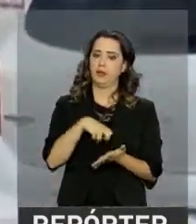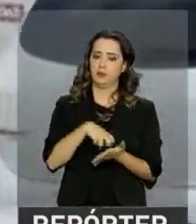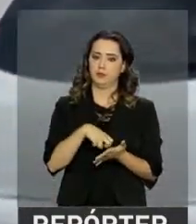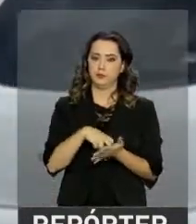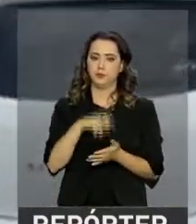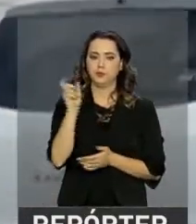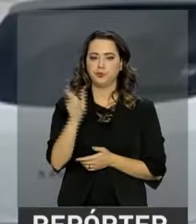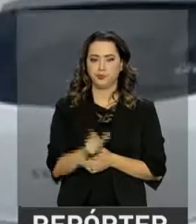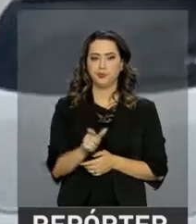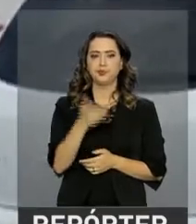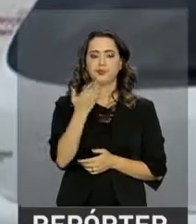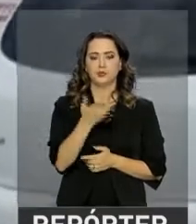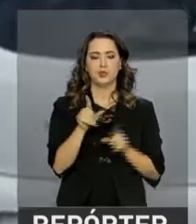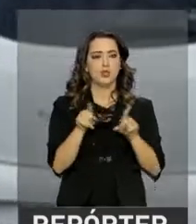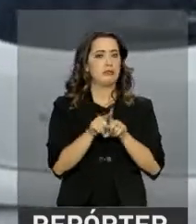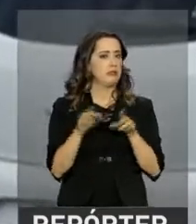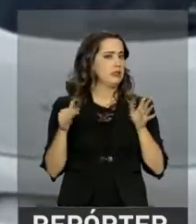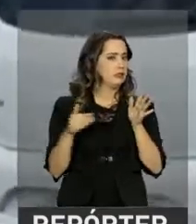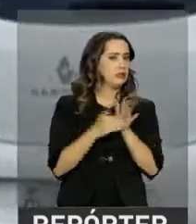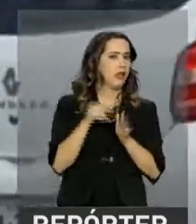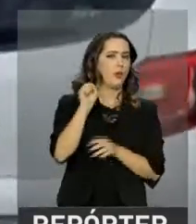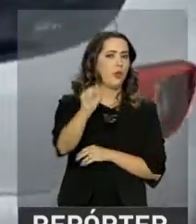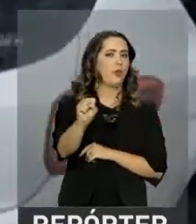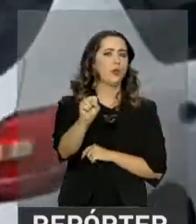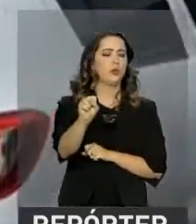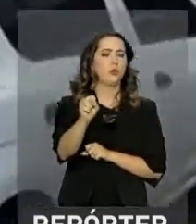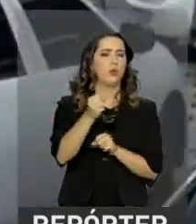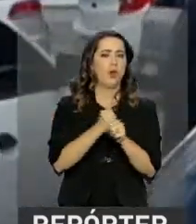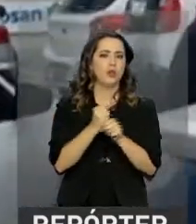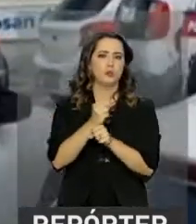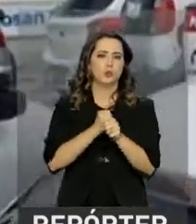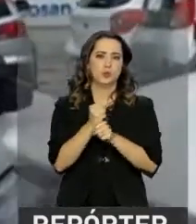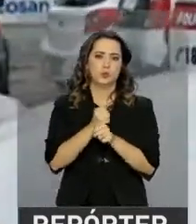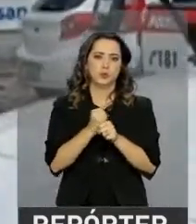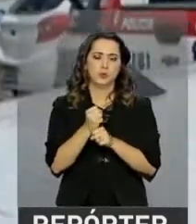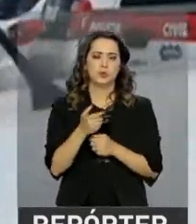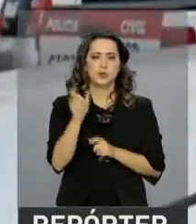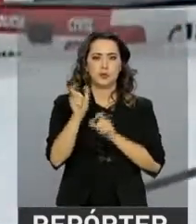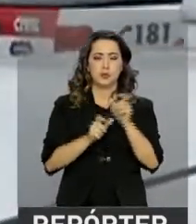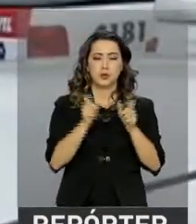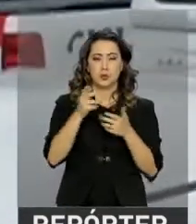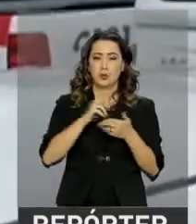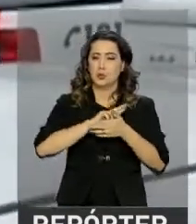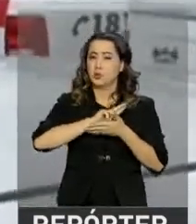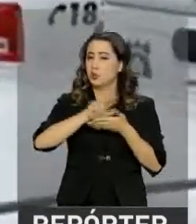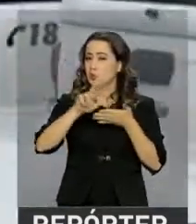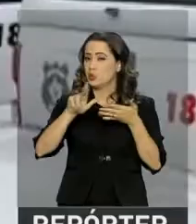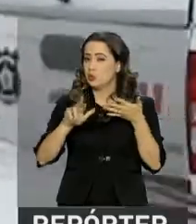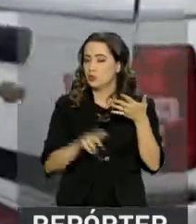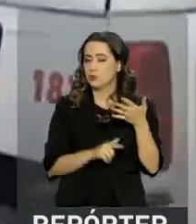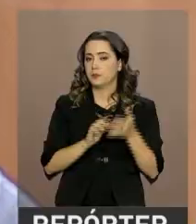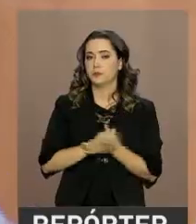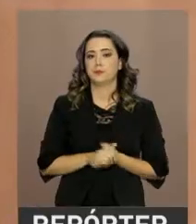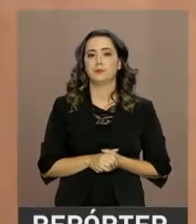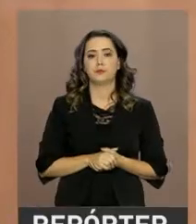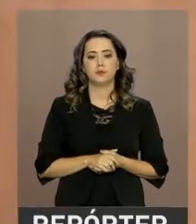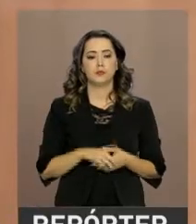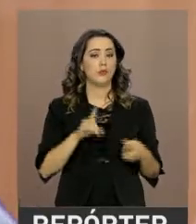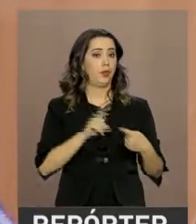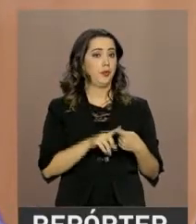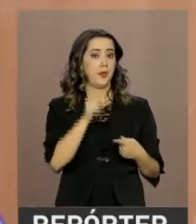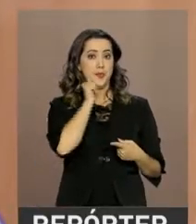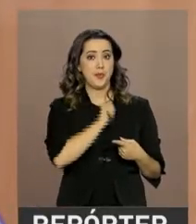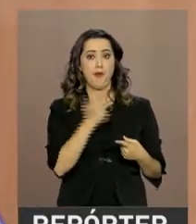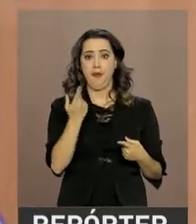esse tipo de crime podem chegar a até 8 anos de reclusão. Os perfis dos presos eram os mais variados. Temos casos